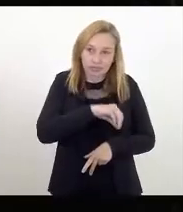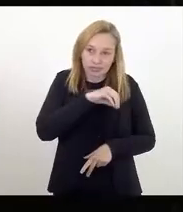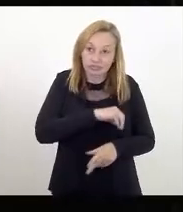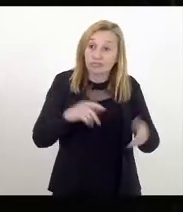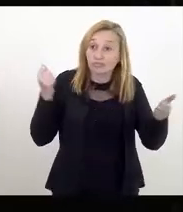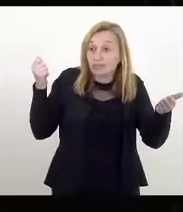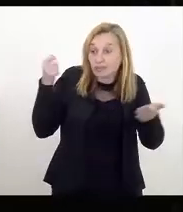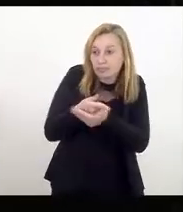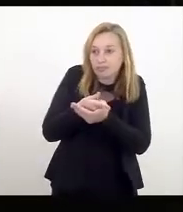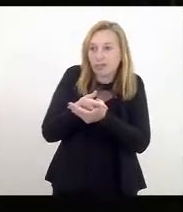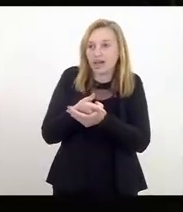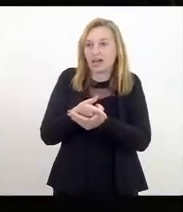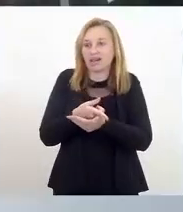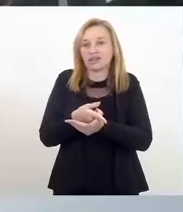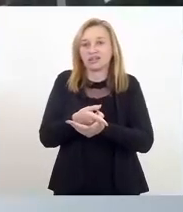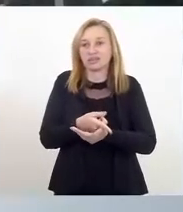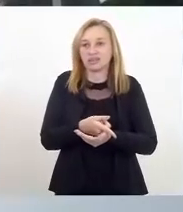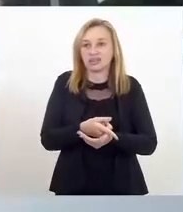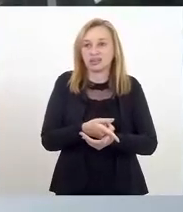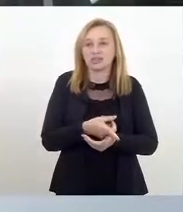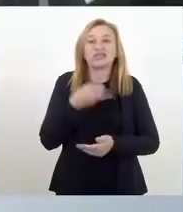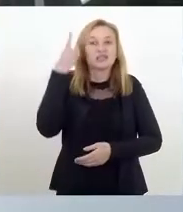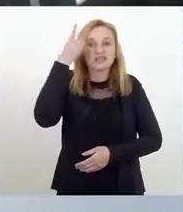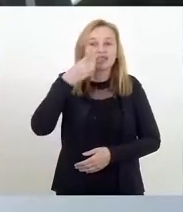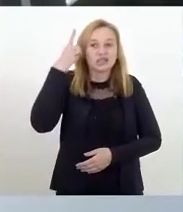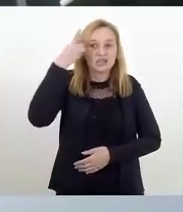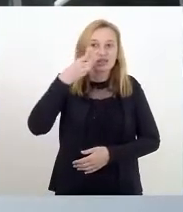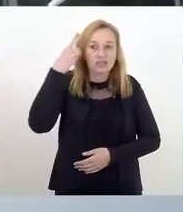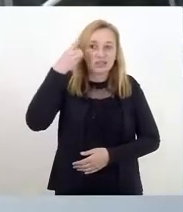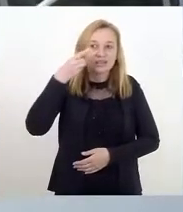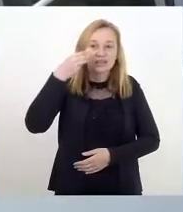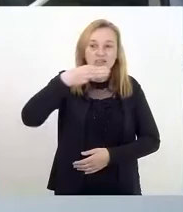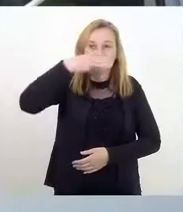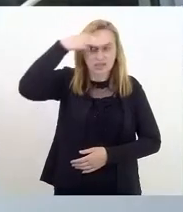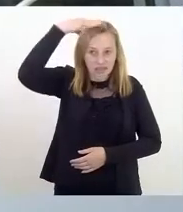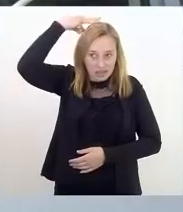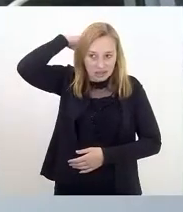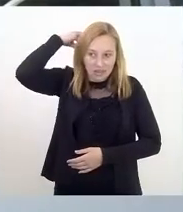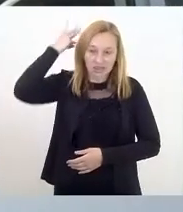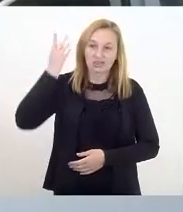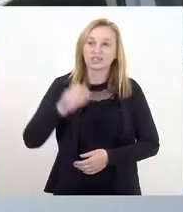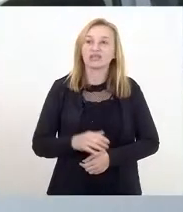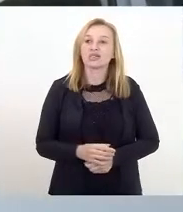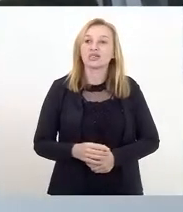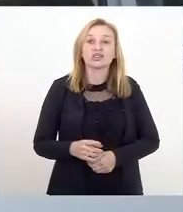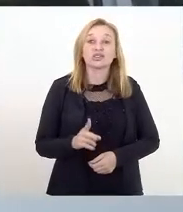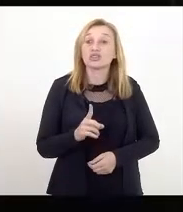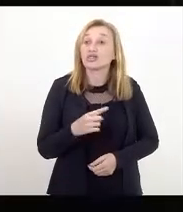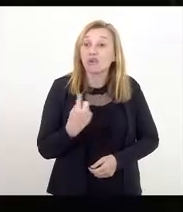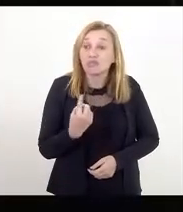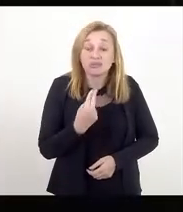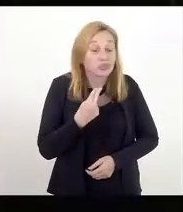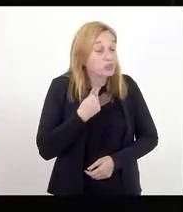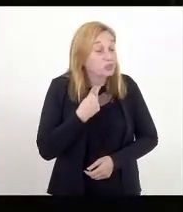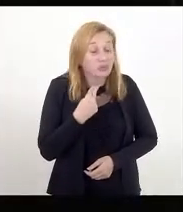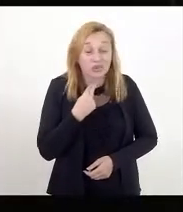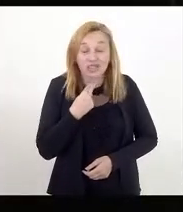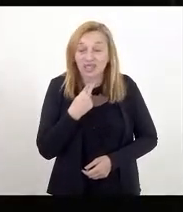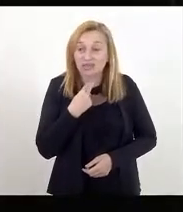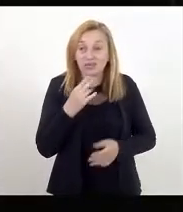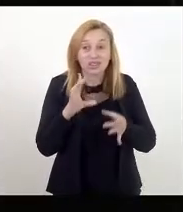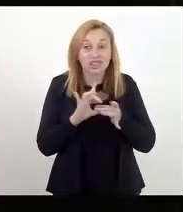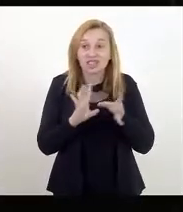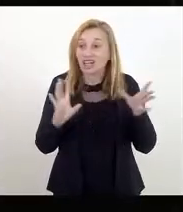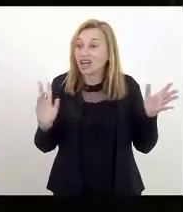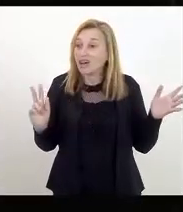pagar. Deputado Márcio Pacheco, nós não podemos deixar